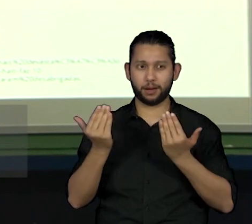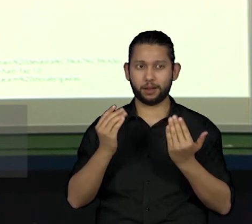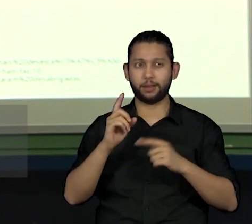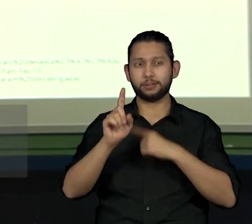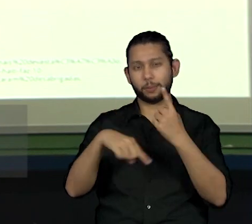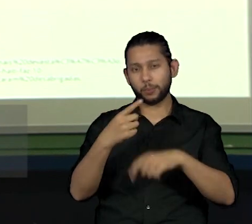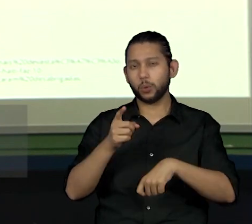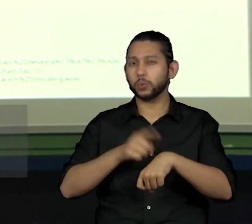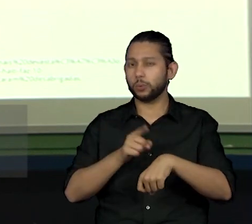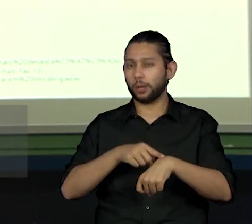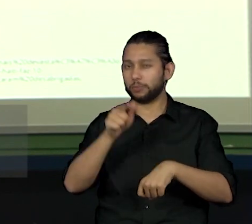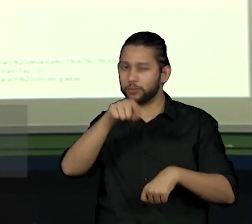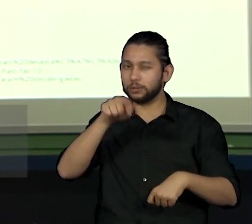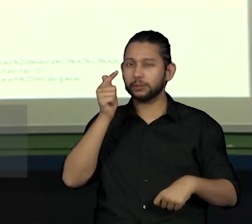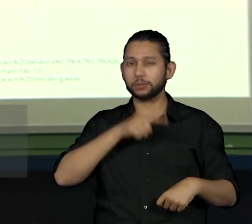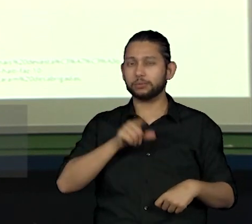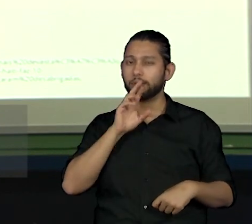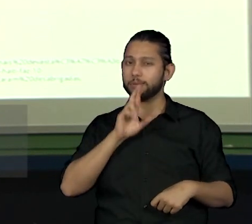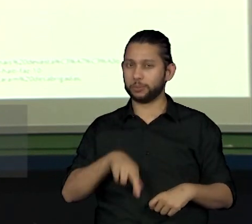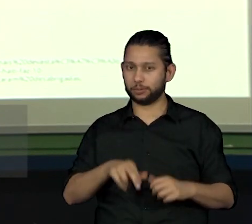um tempinho para responder.